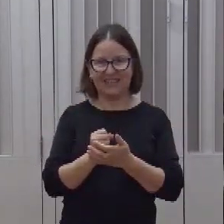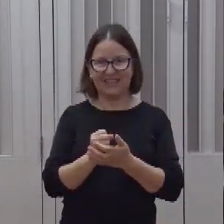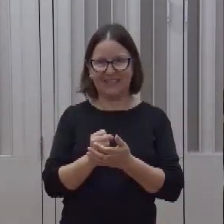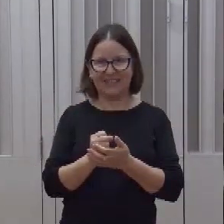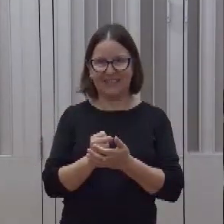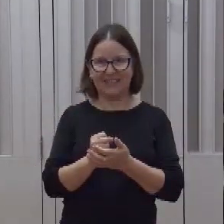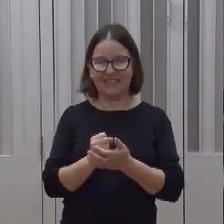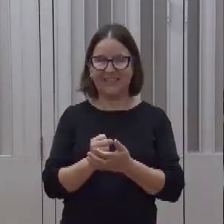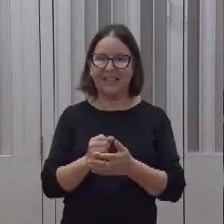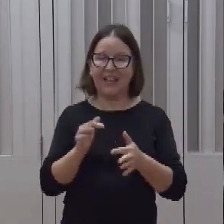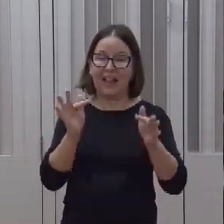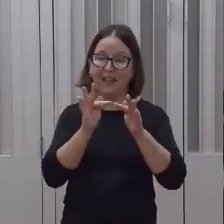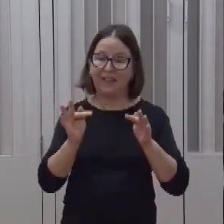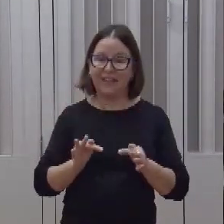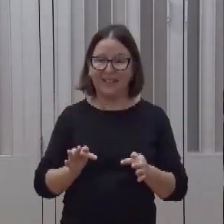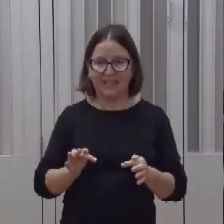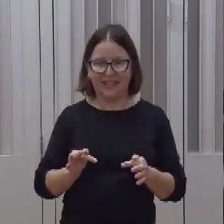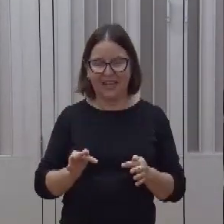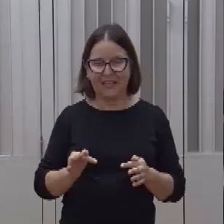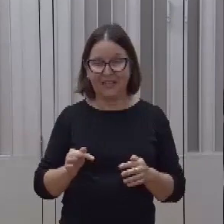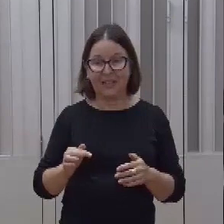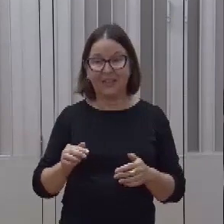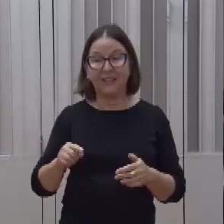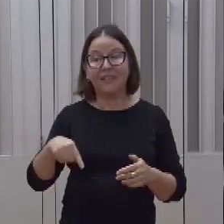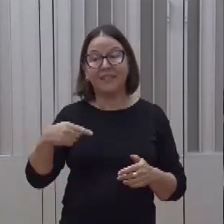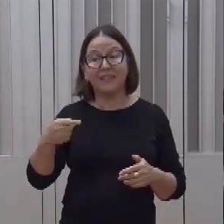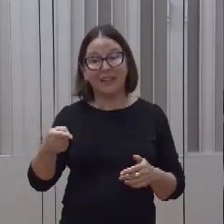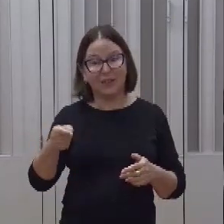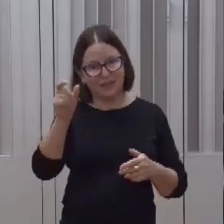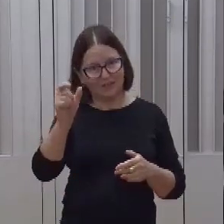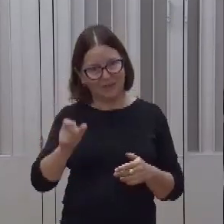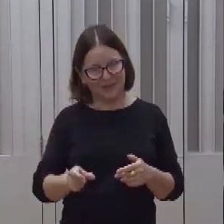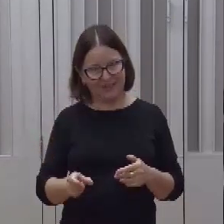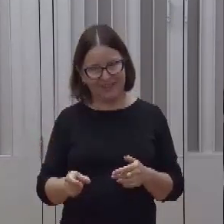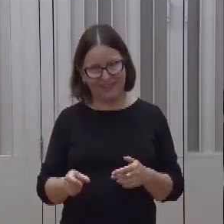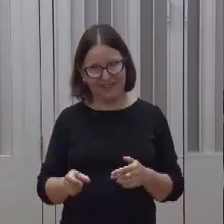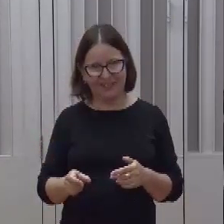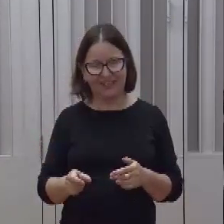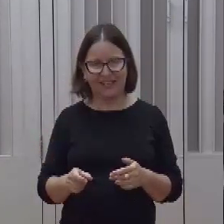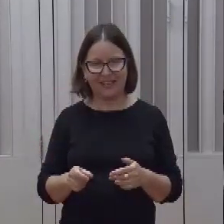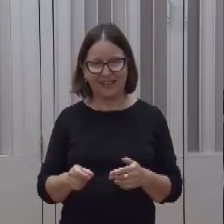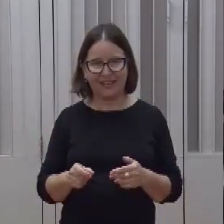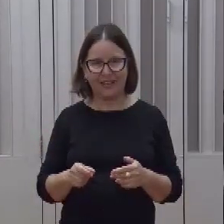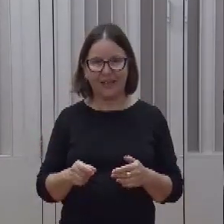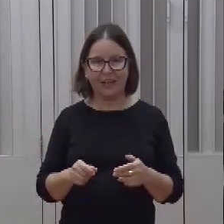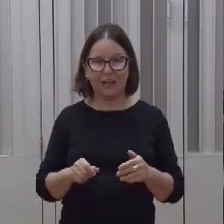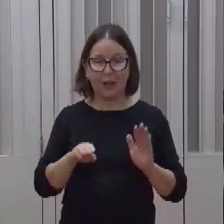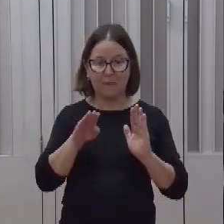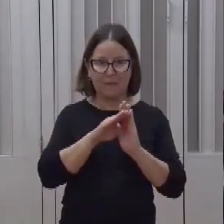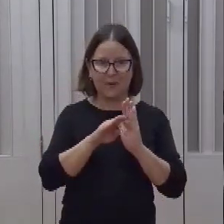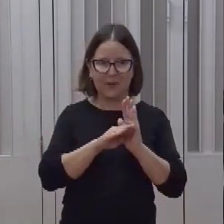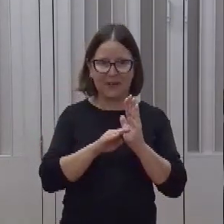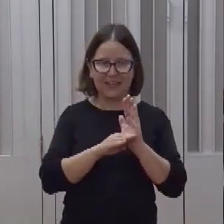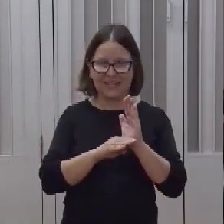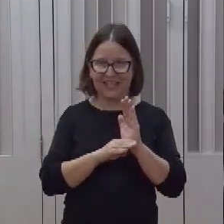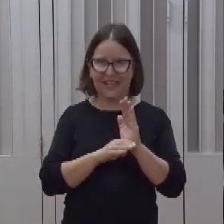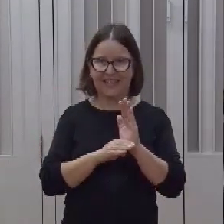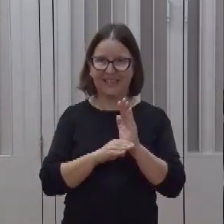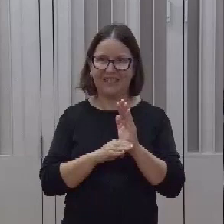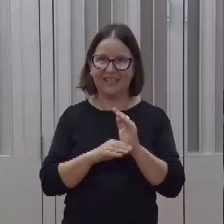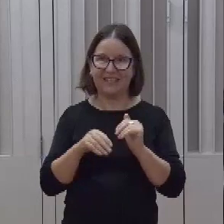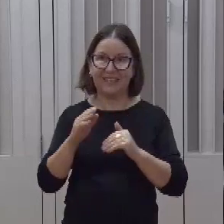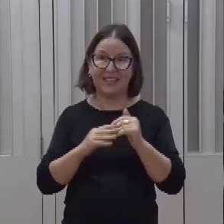à construção de projetos que edifiquem pessoas, ser